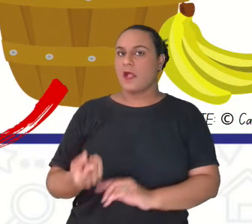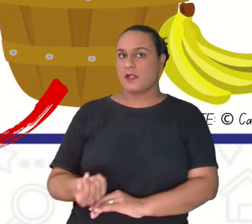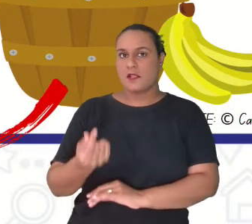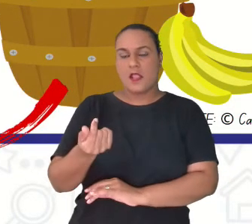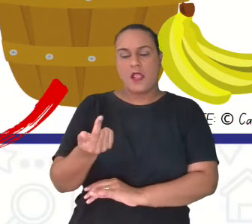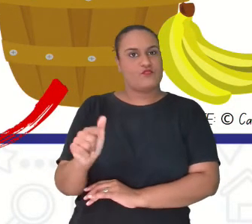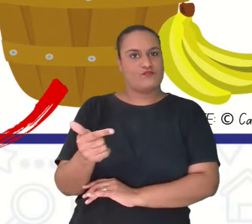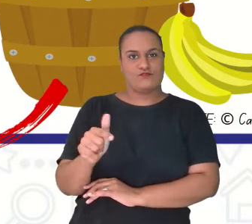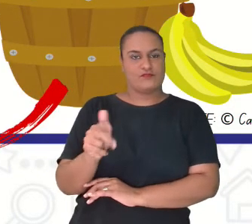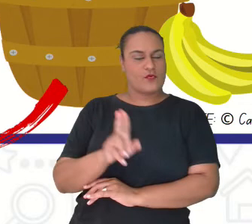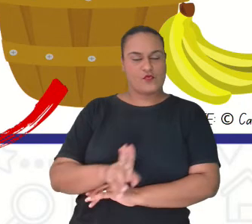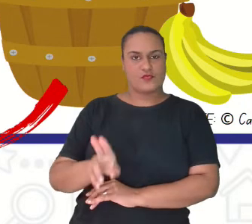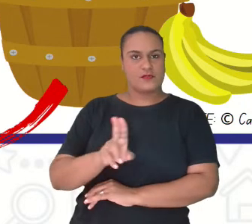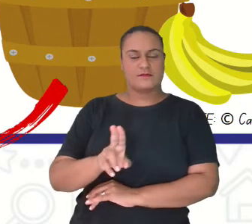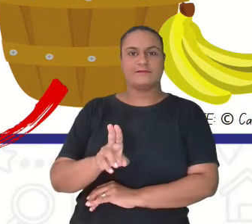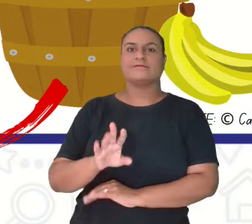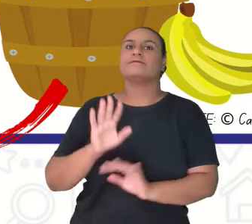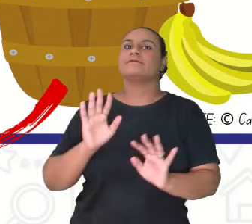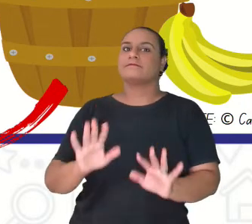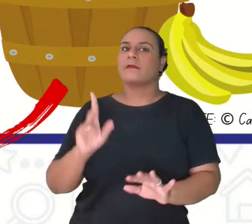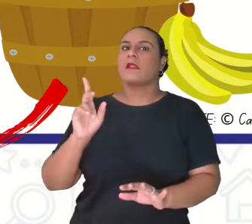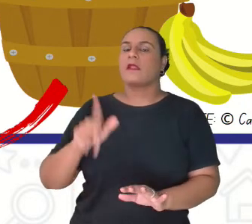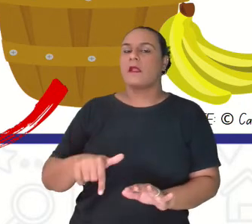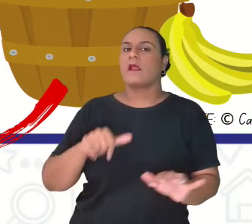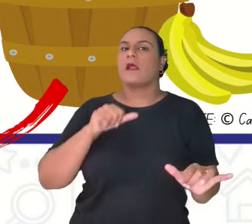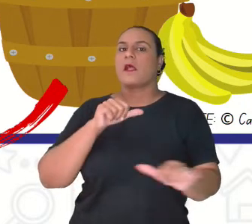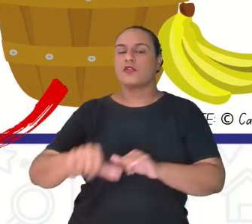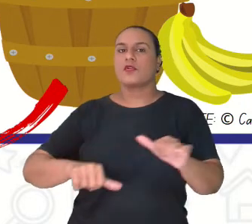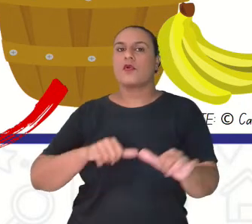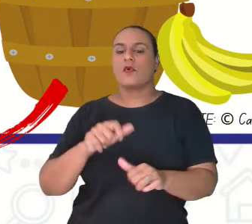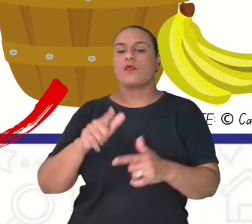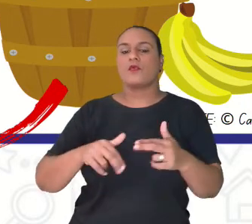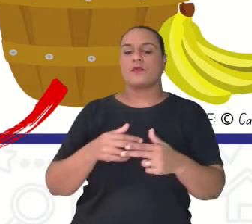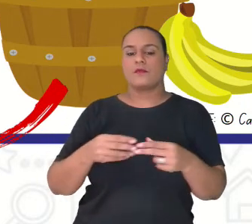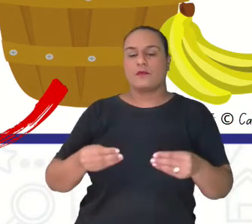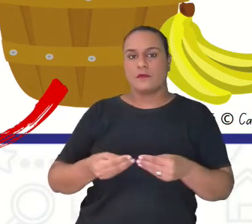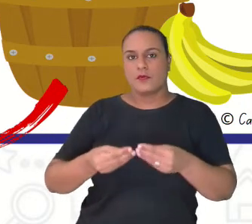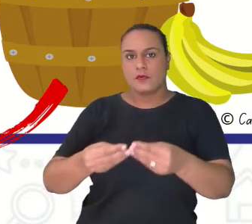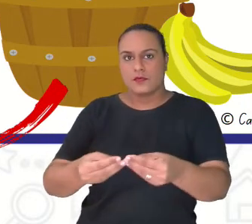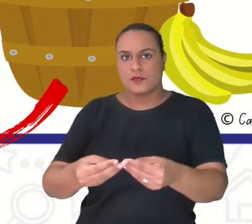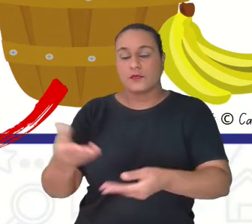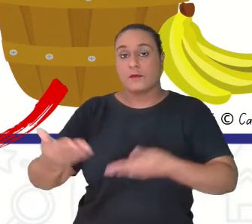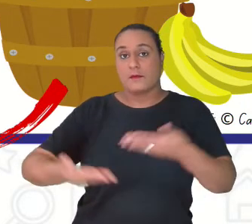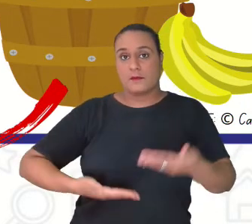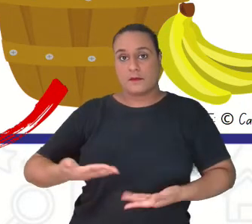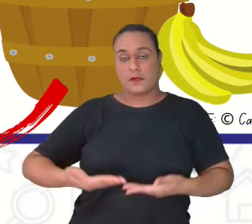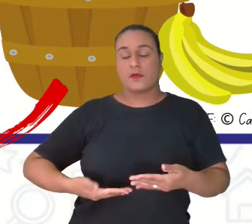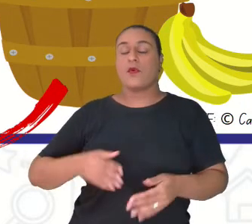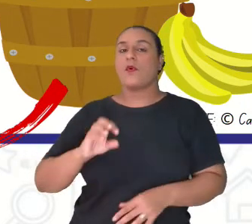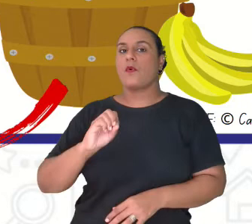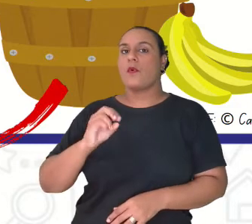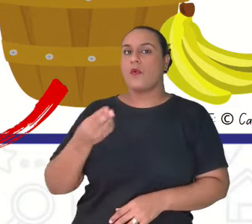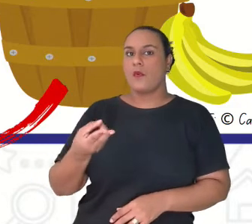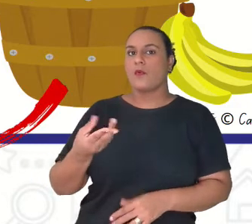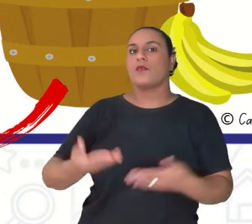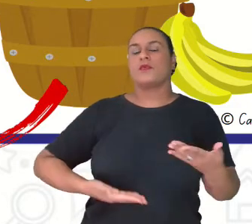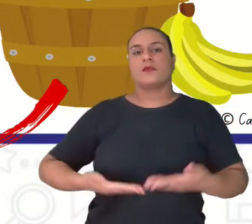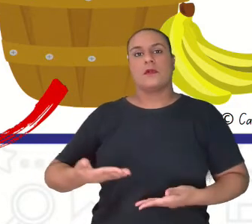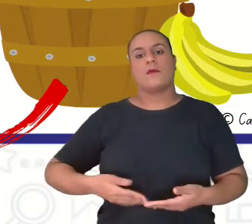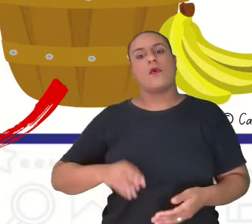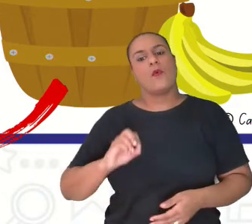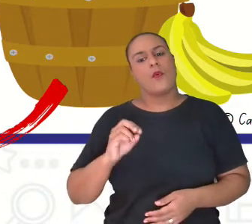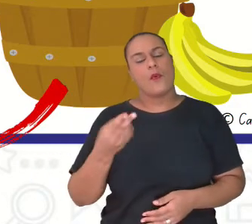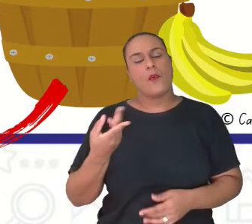do dinheiro. Em outras palavras, é a troca do produto pelo trabalho ou do produto por outro